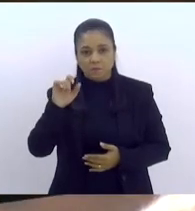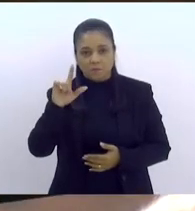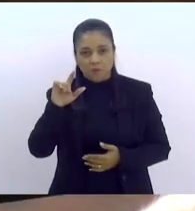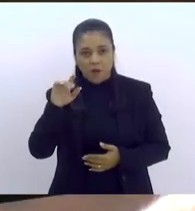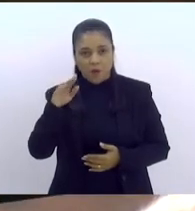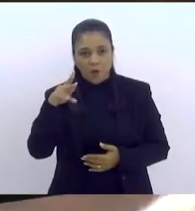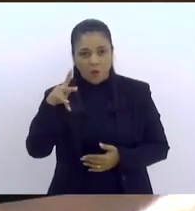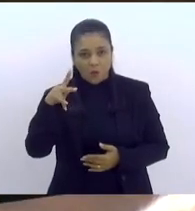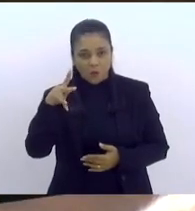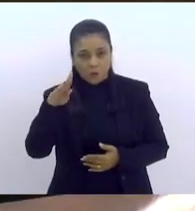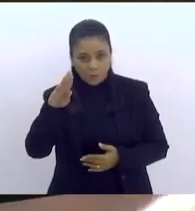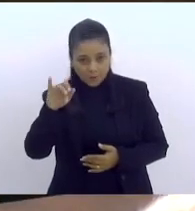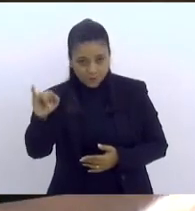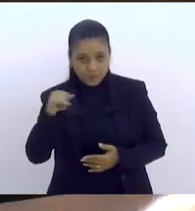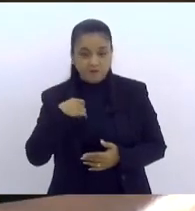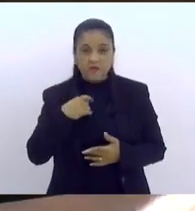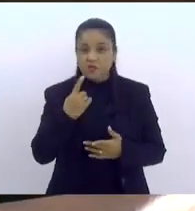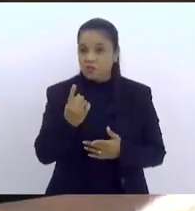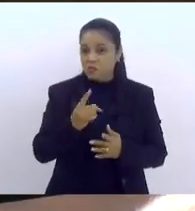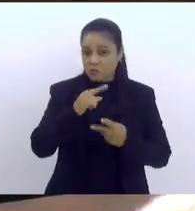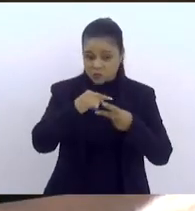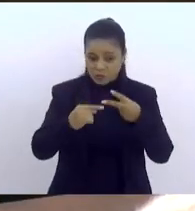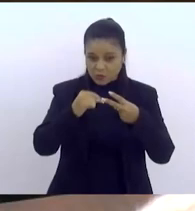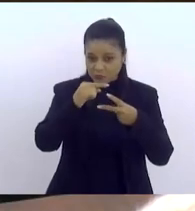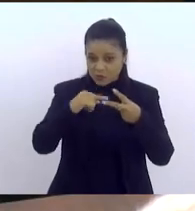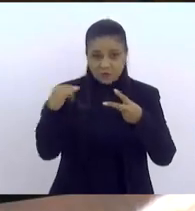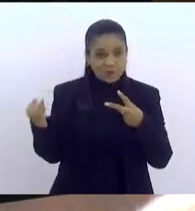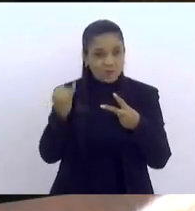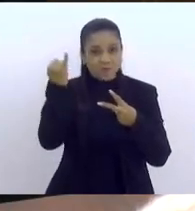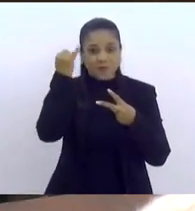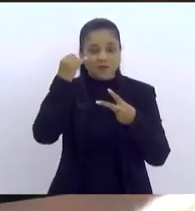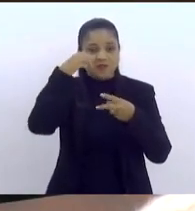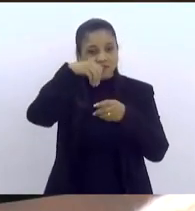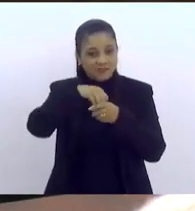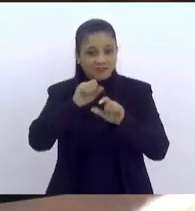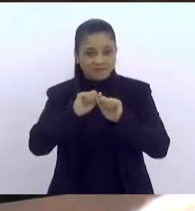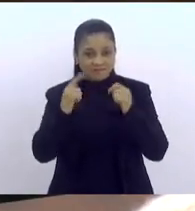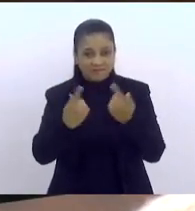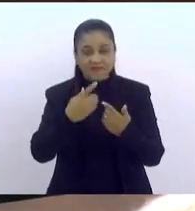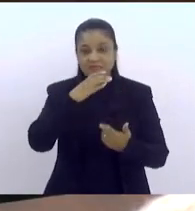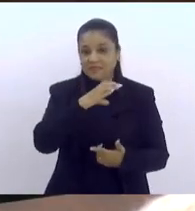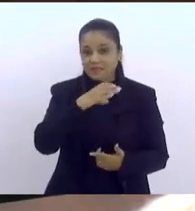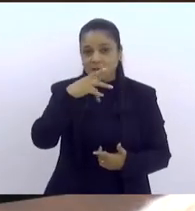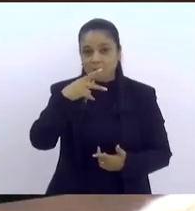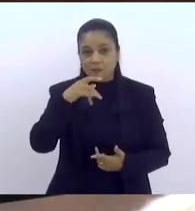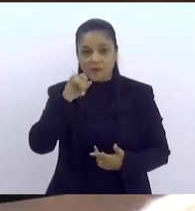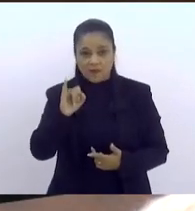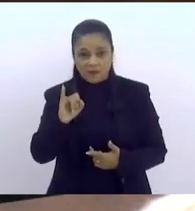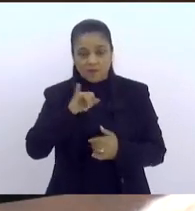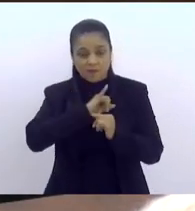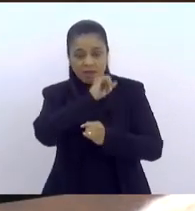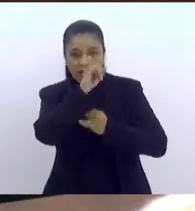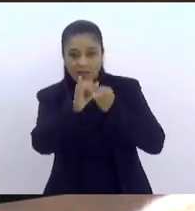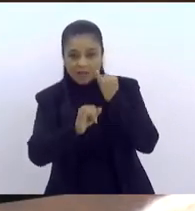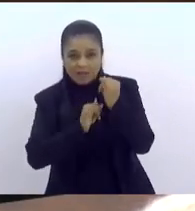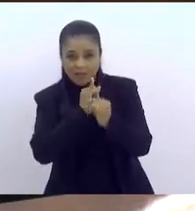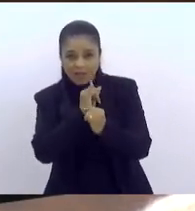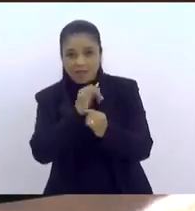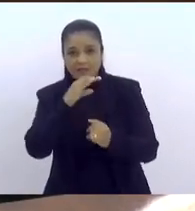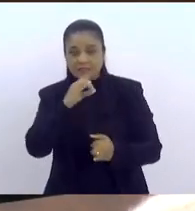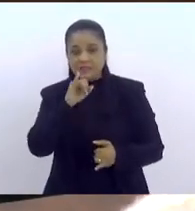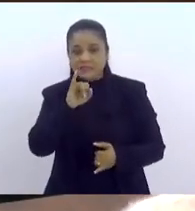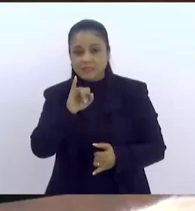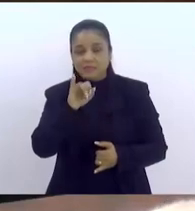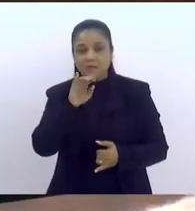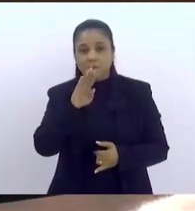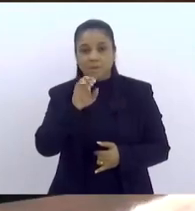casa participando. Um foi a CPI dos crimes cibernéticos, presidido pela deputada Marta Rocha,